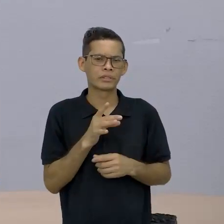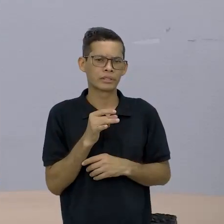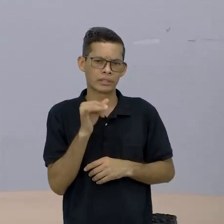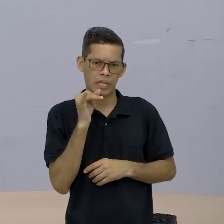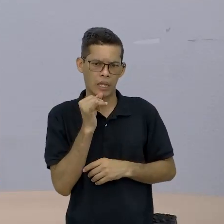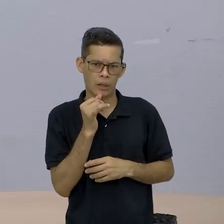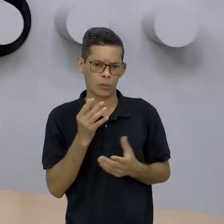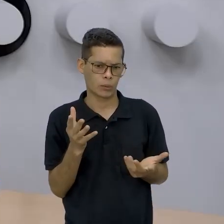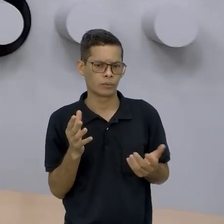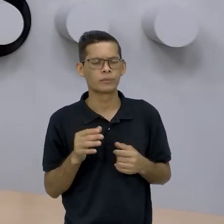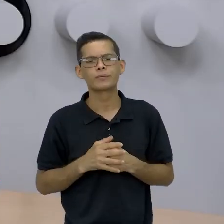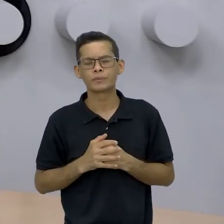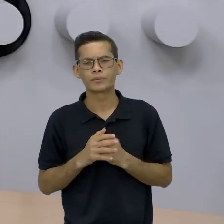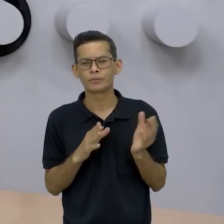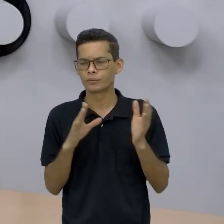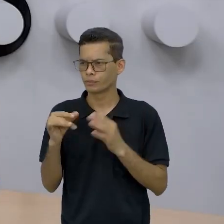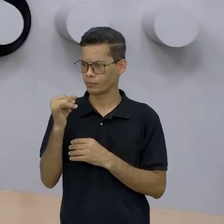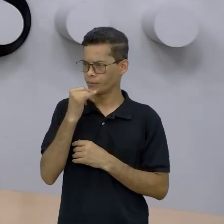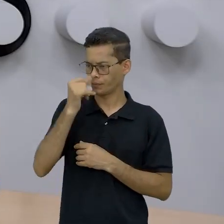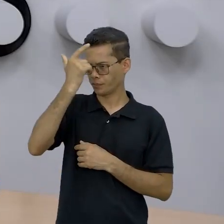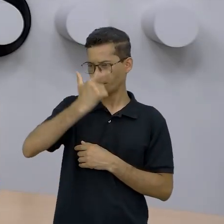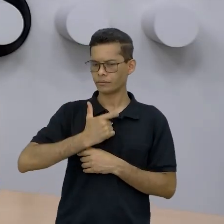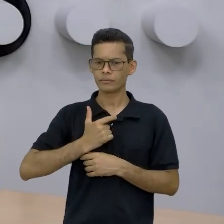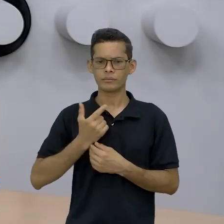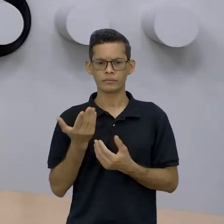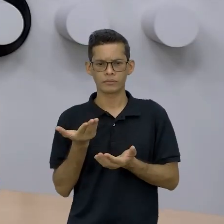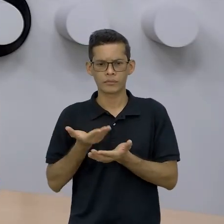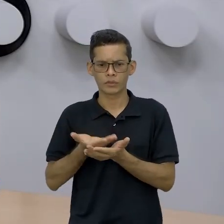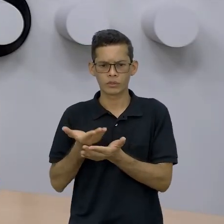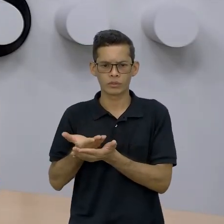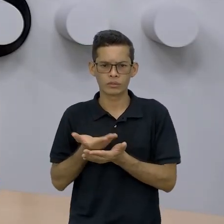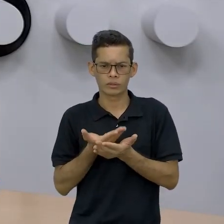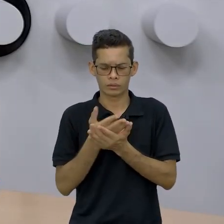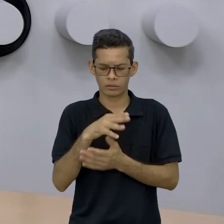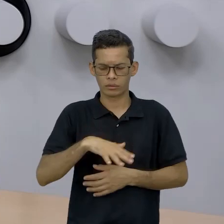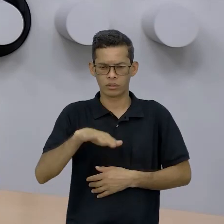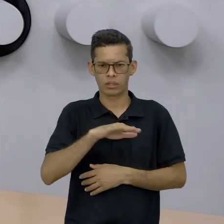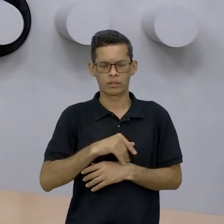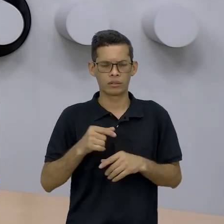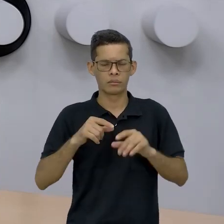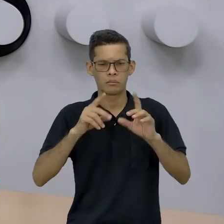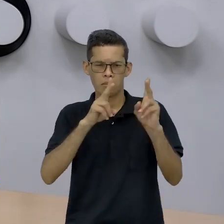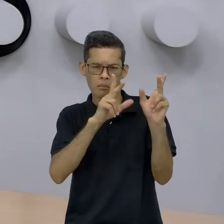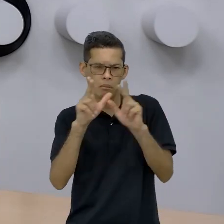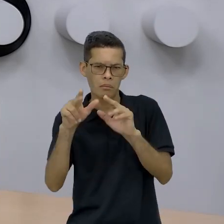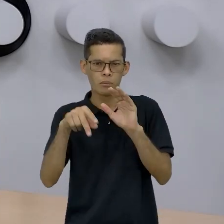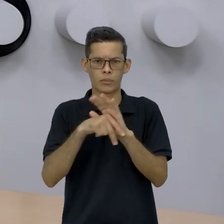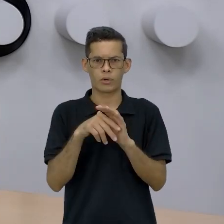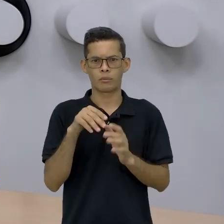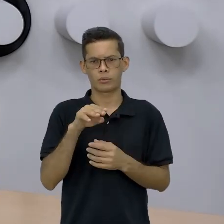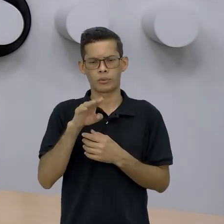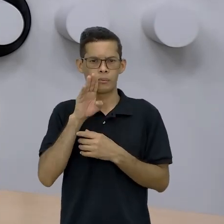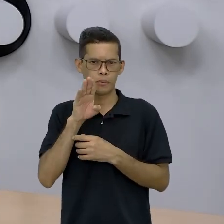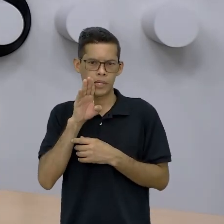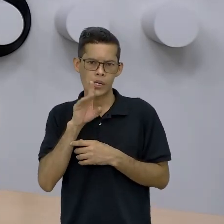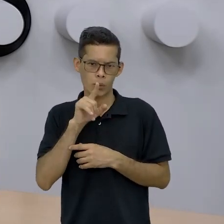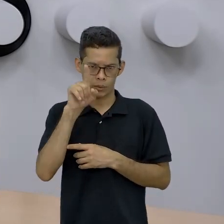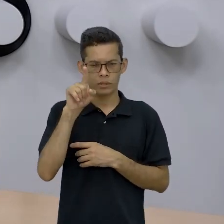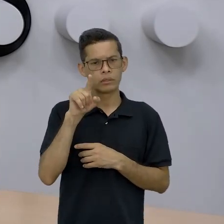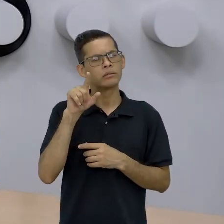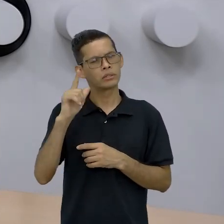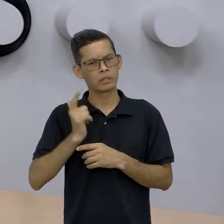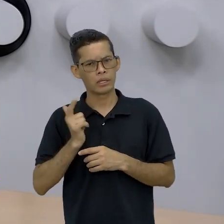exemplo, eu estava estudando uma produção belga e aí uma